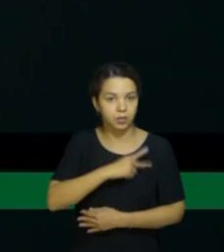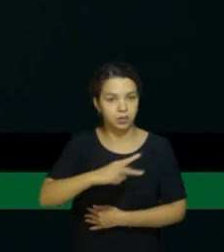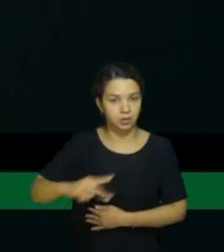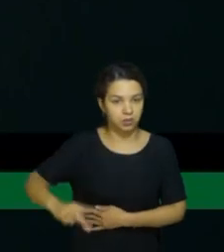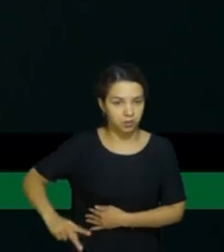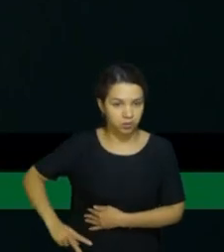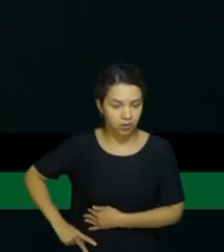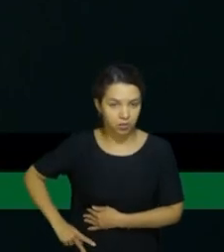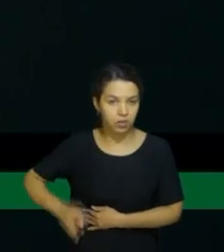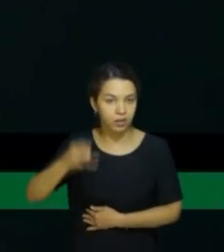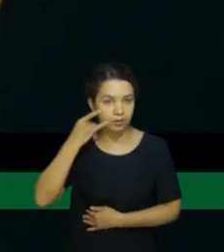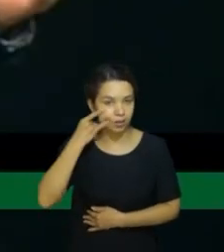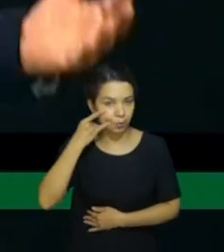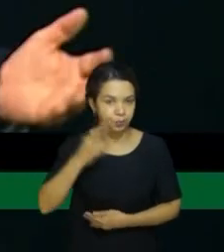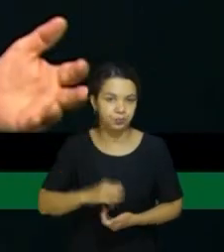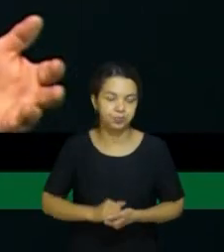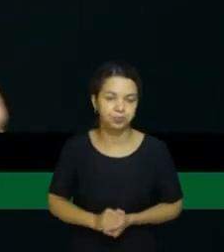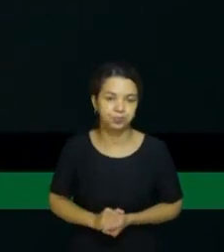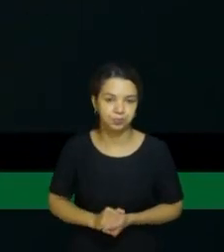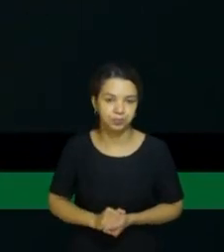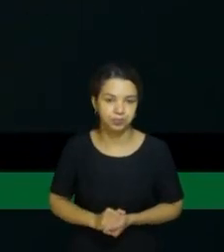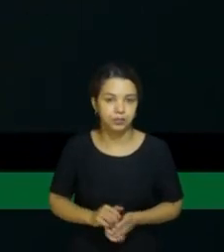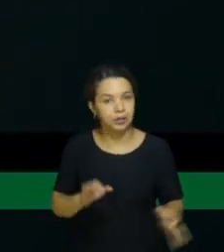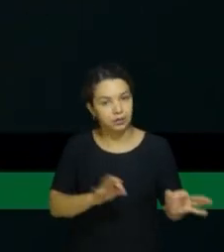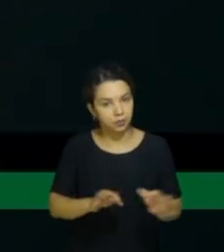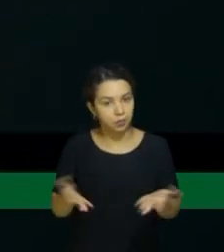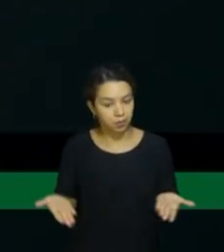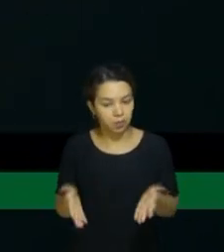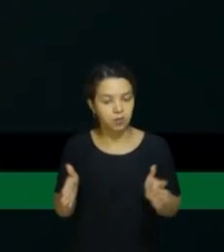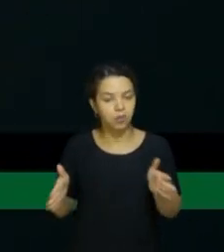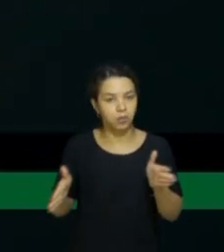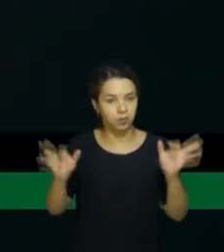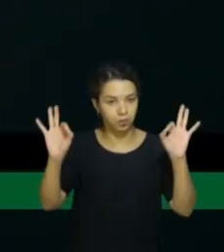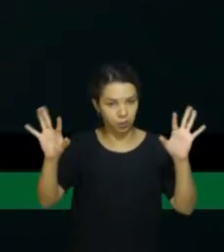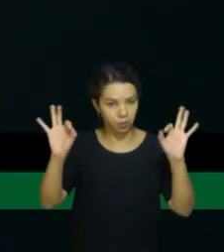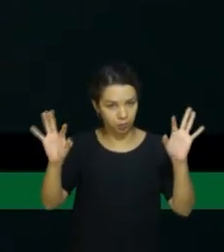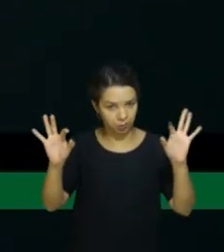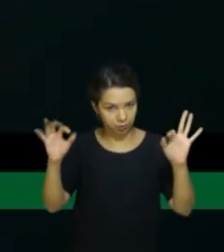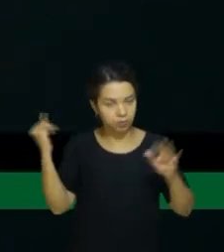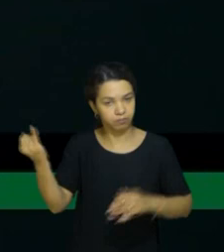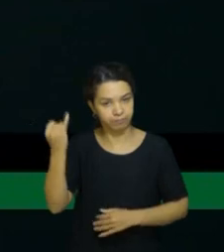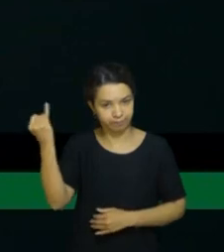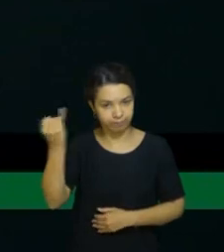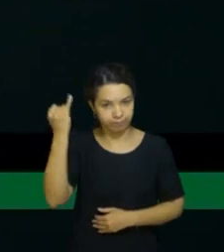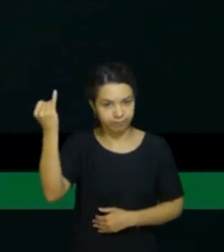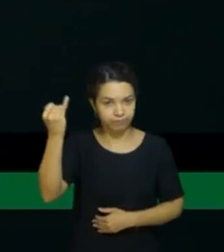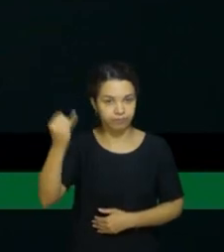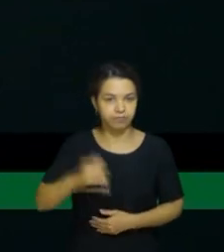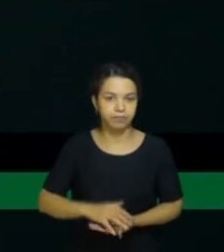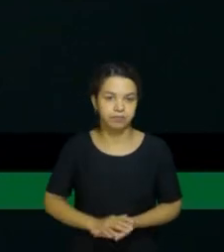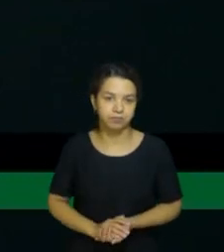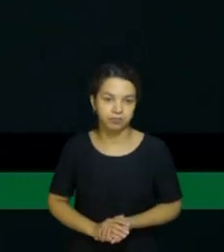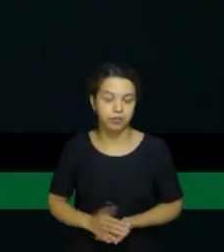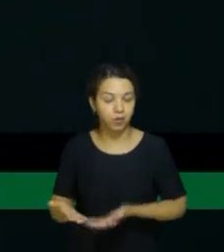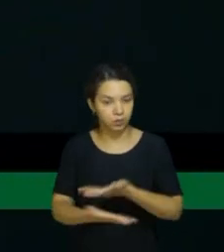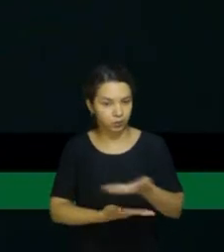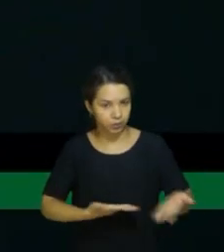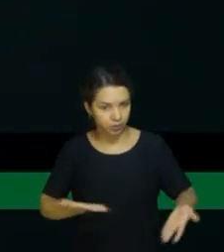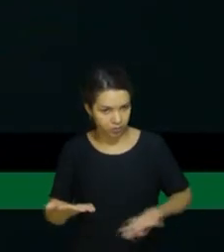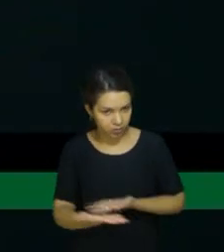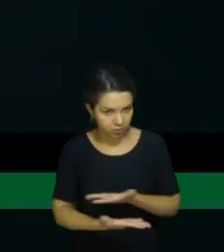eh por este momento né importante riquíssimo de socialização de